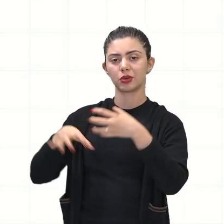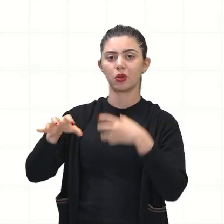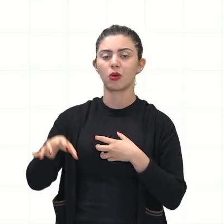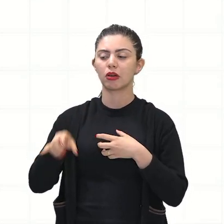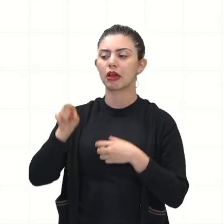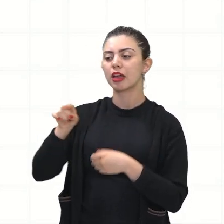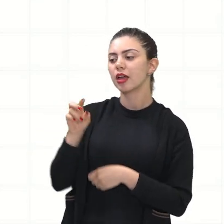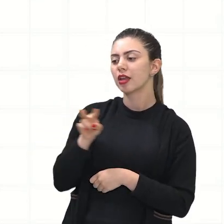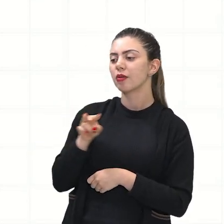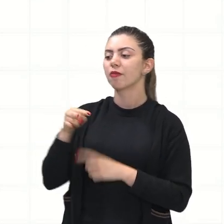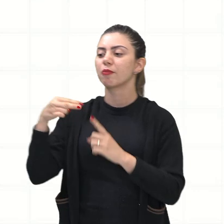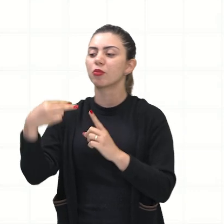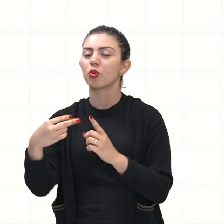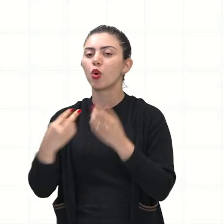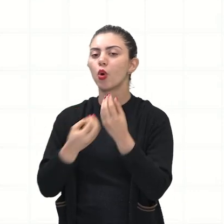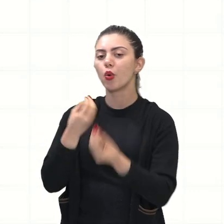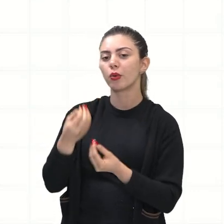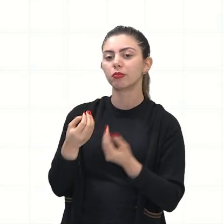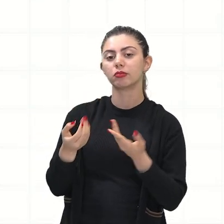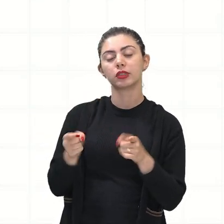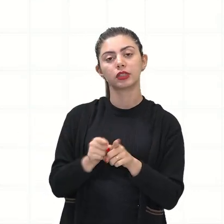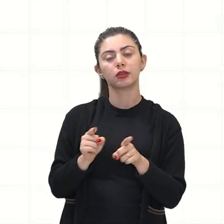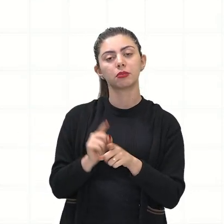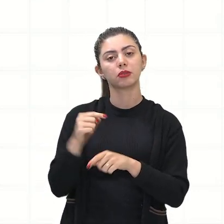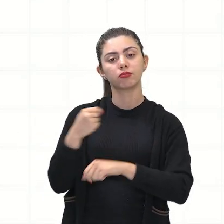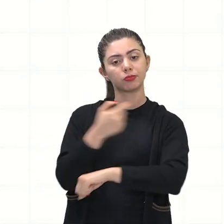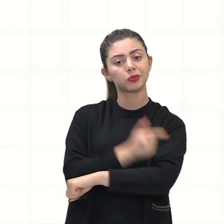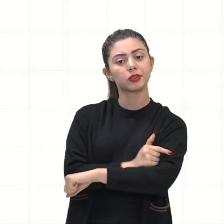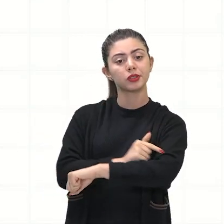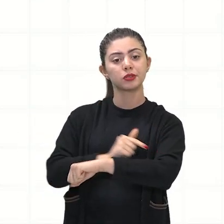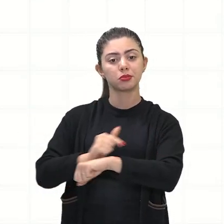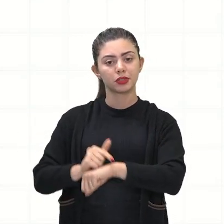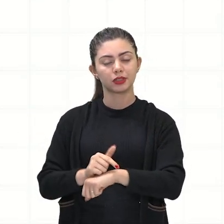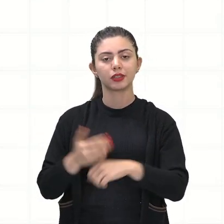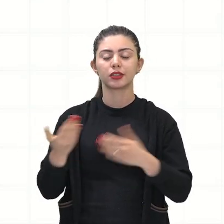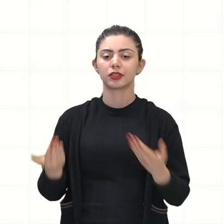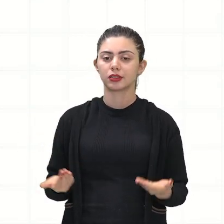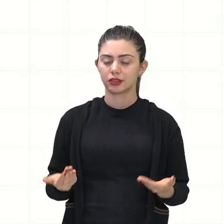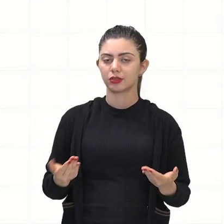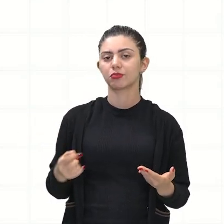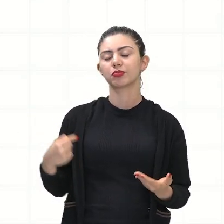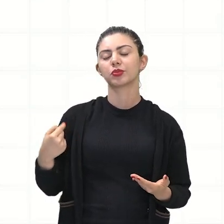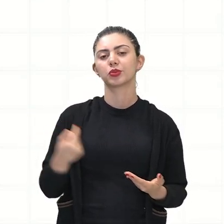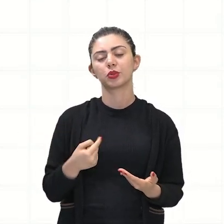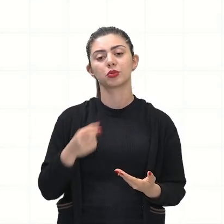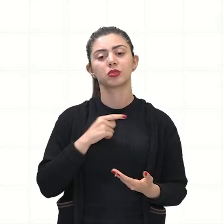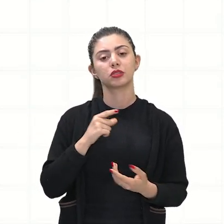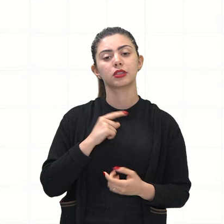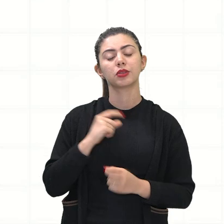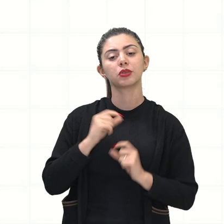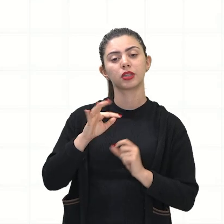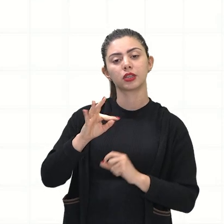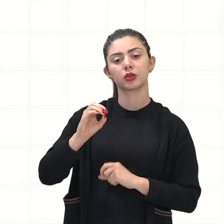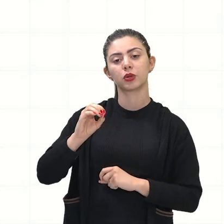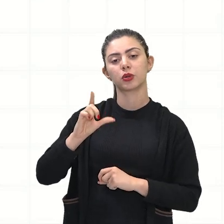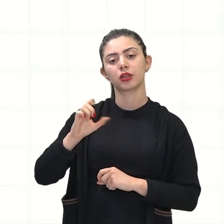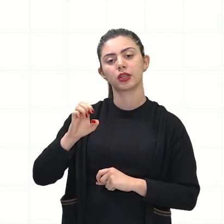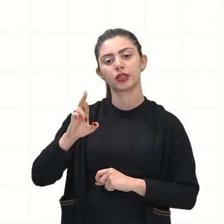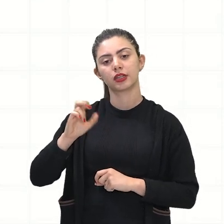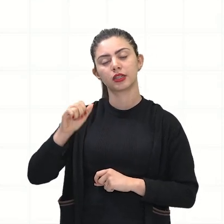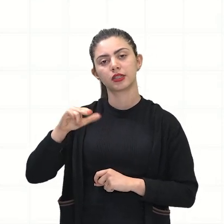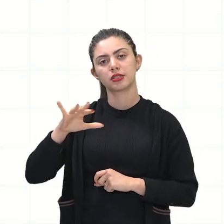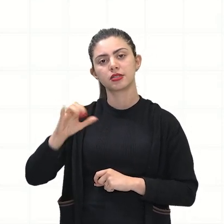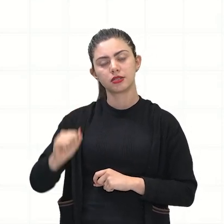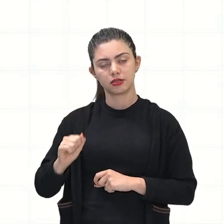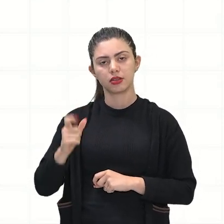outro. Exercitar a tolerância. Mas o exercício da tolerância que possa favorecer,